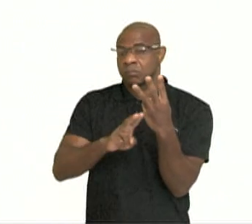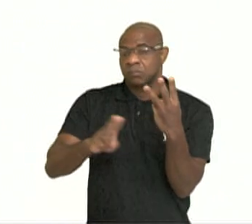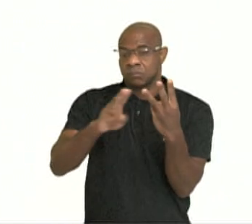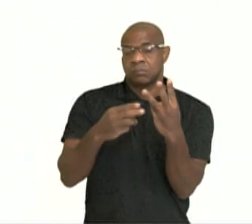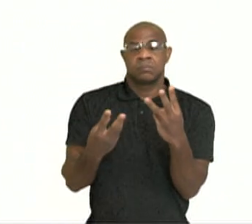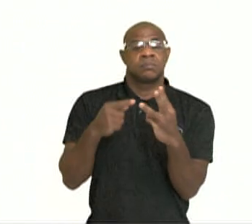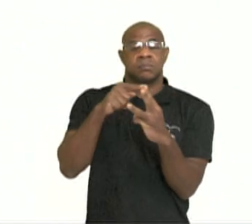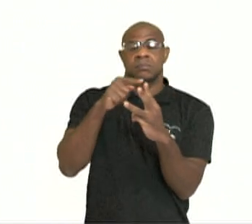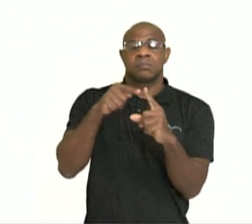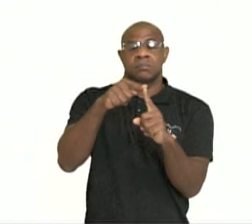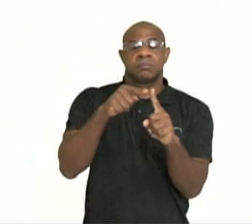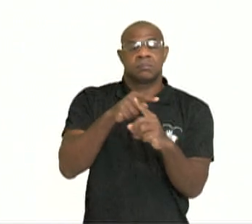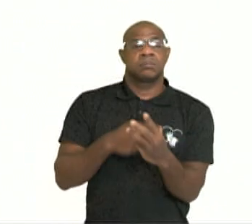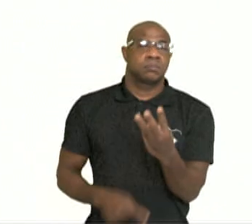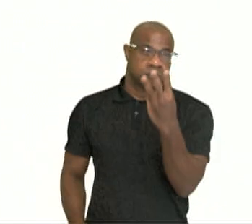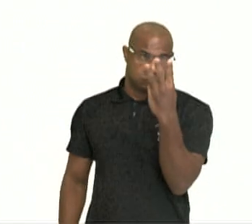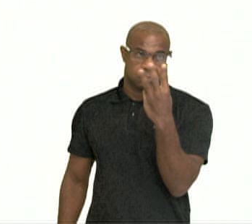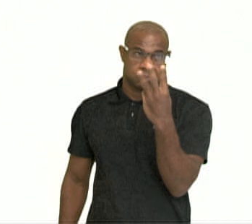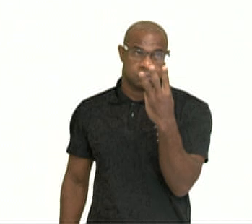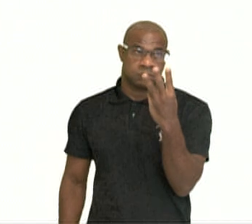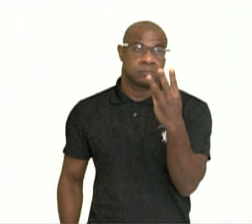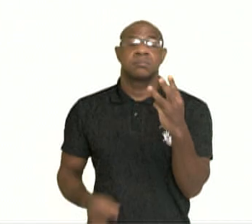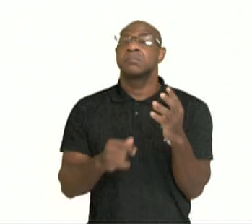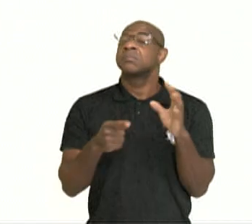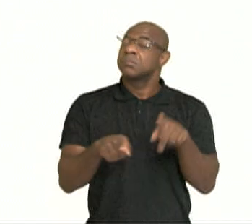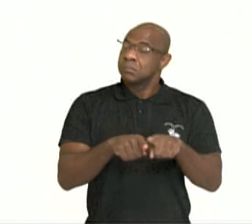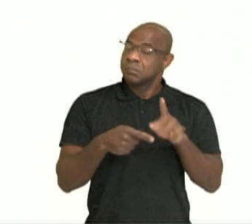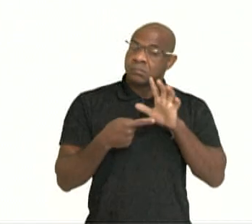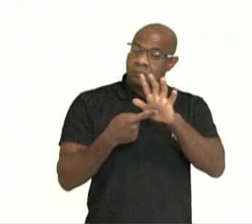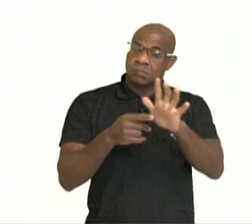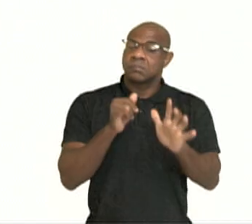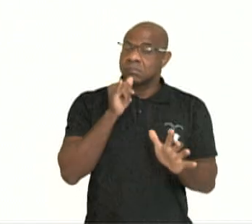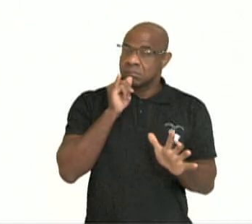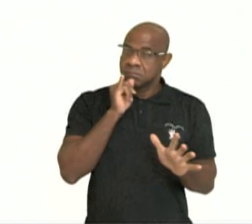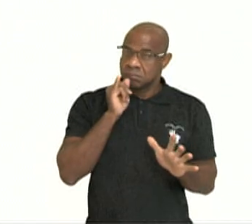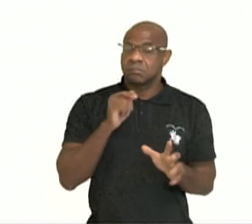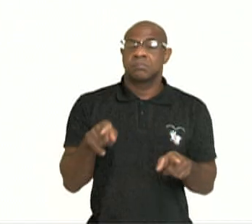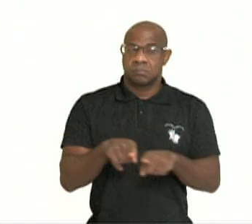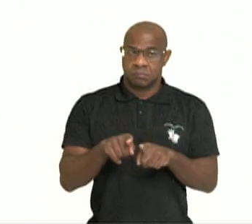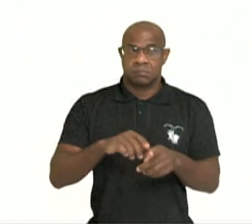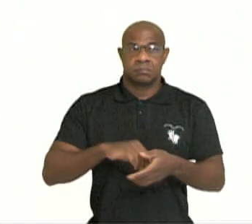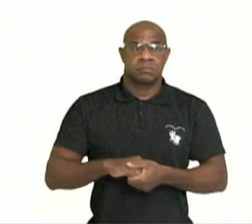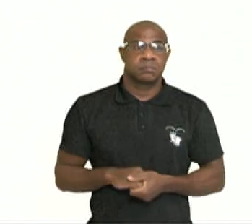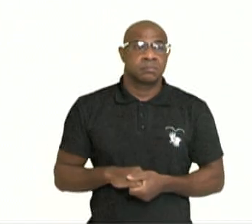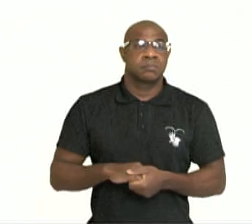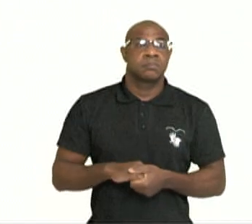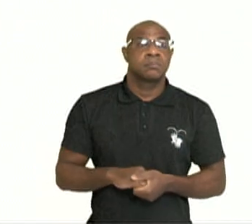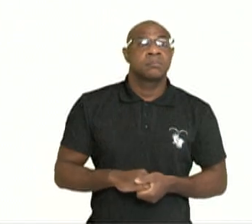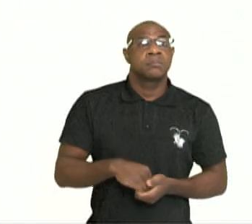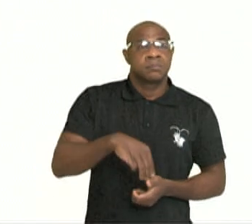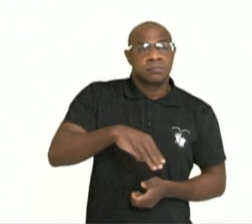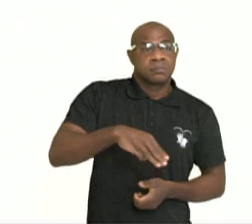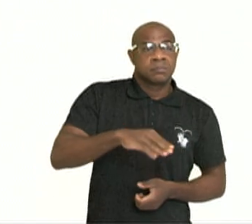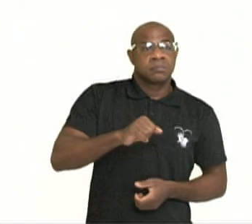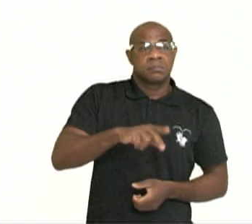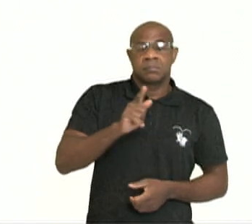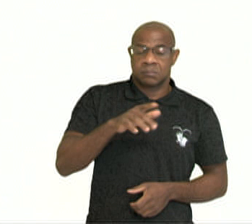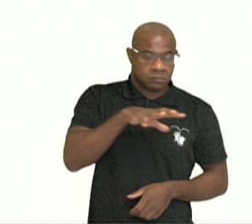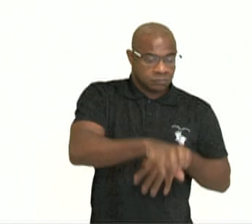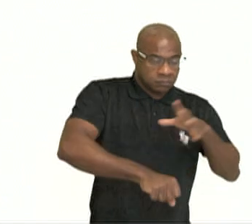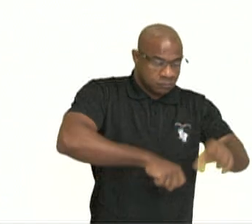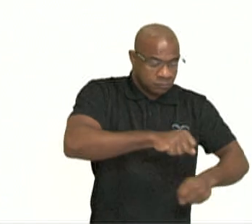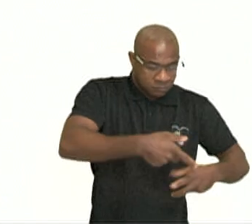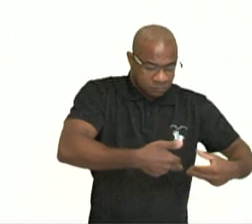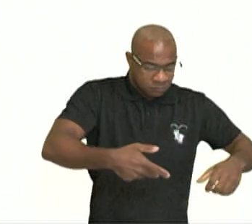tipos de extrativismo e exemplos do que nós retiramos. Então, mineral eu posso retirar do solo, ferro, carvão